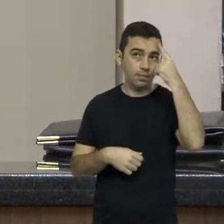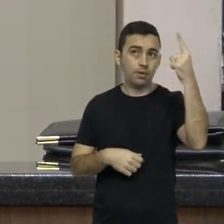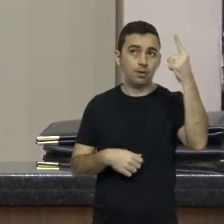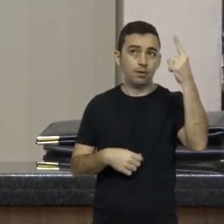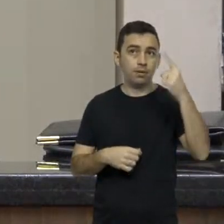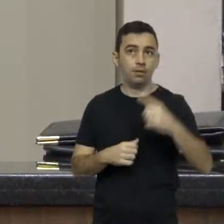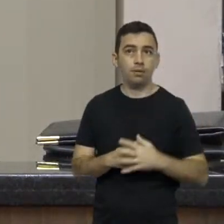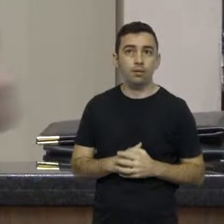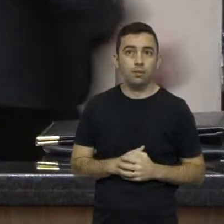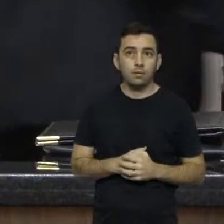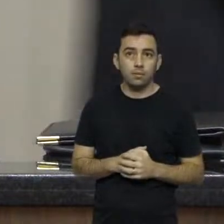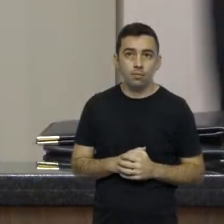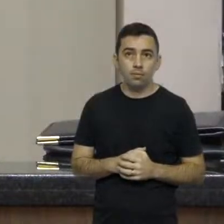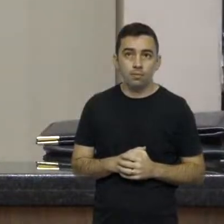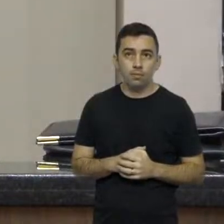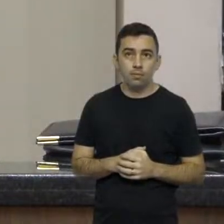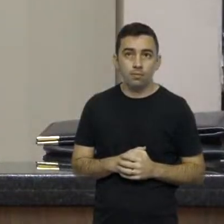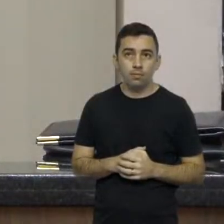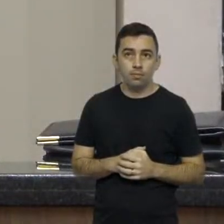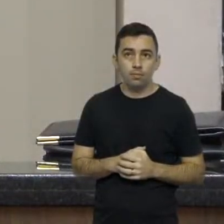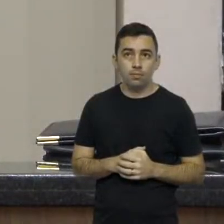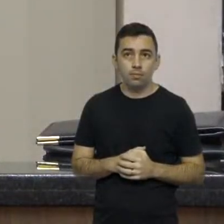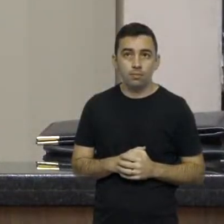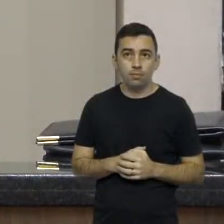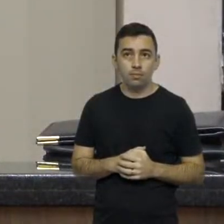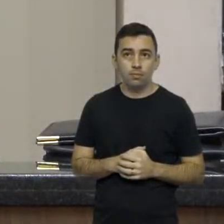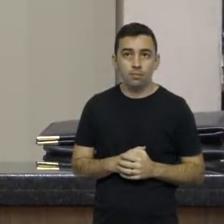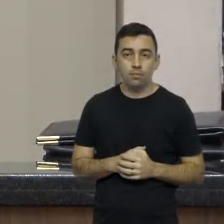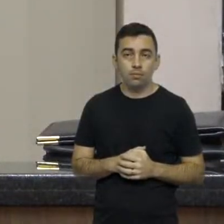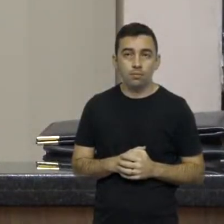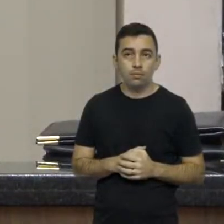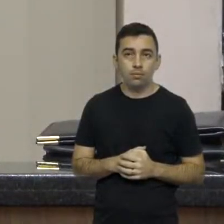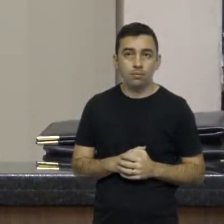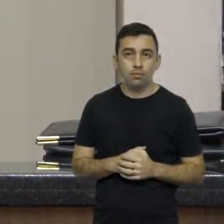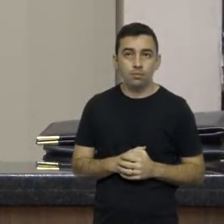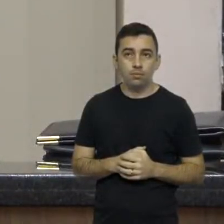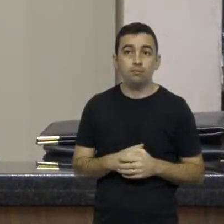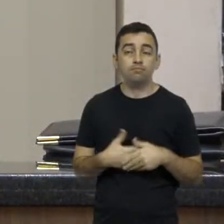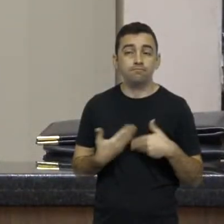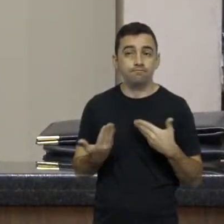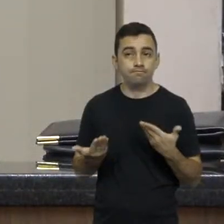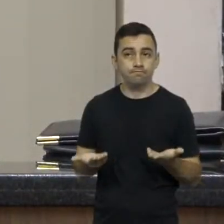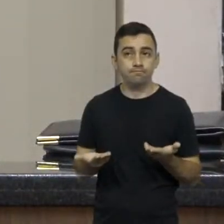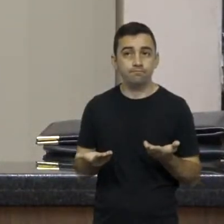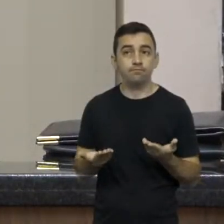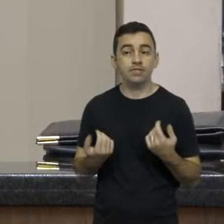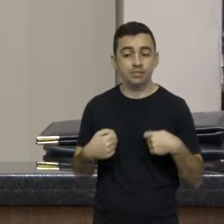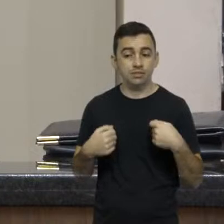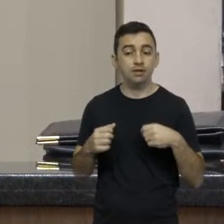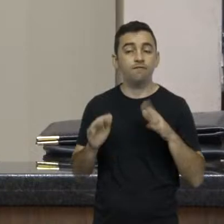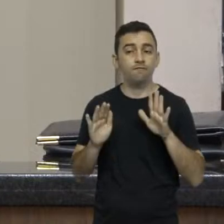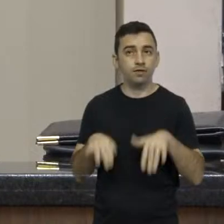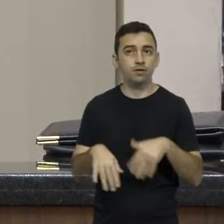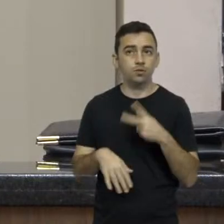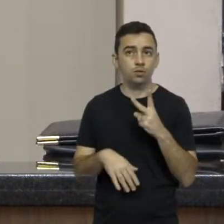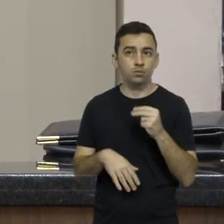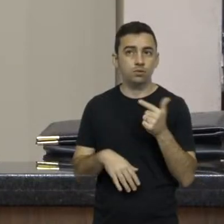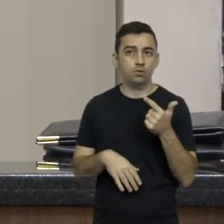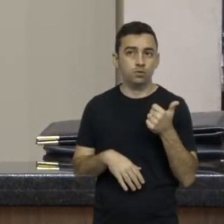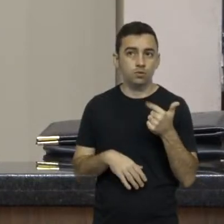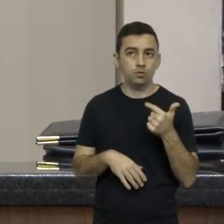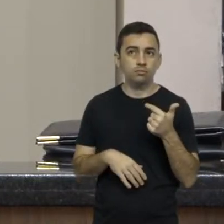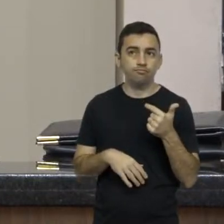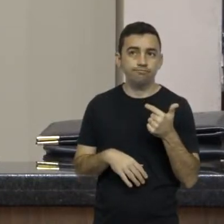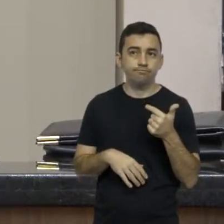certeza que era para ter acabado em 2012 e até agora está lá. Agora imagina, Vossa Excelência tem razão